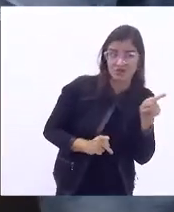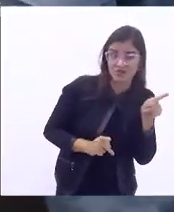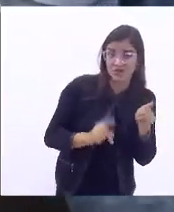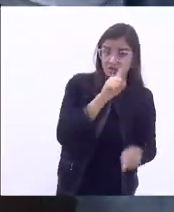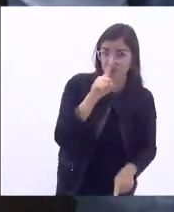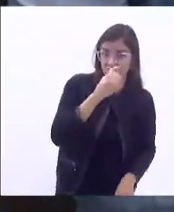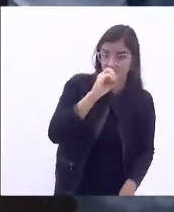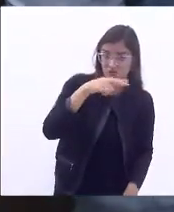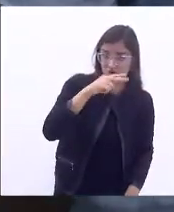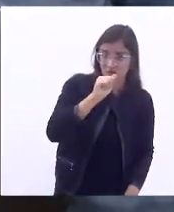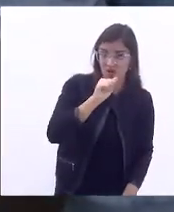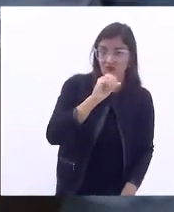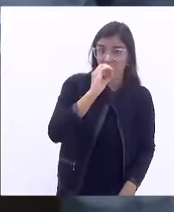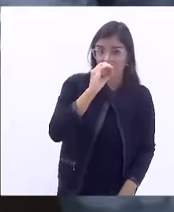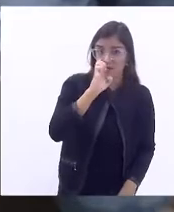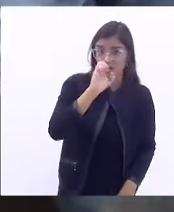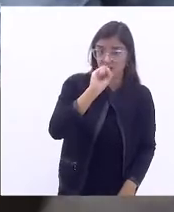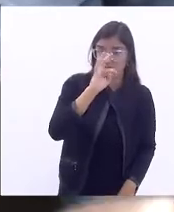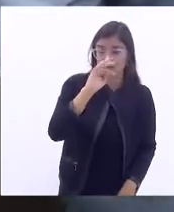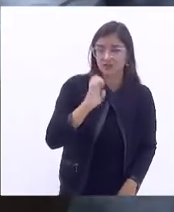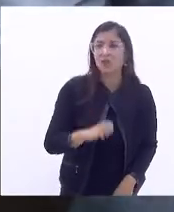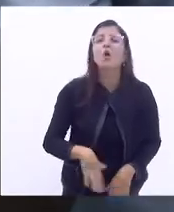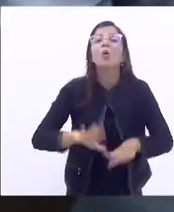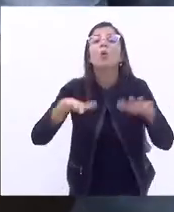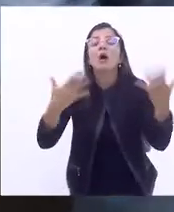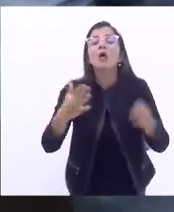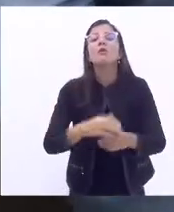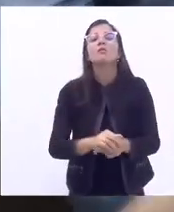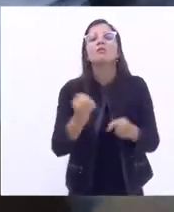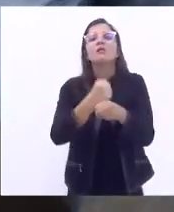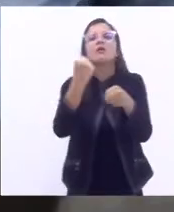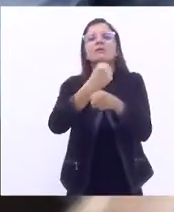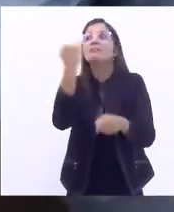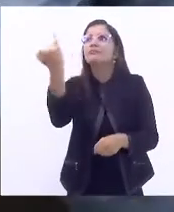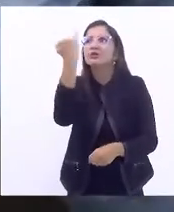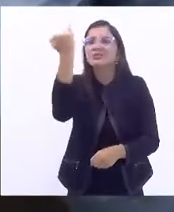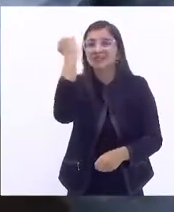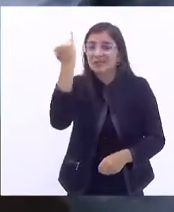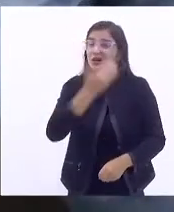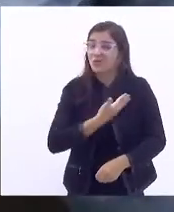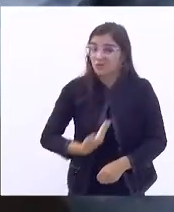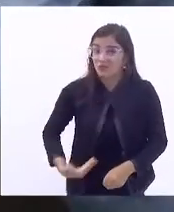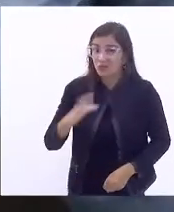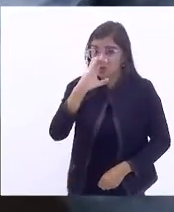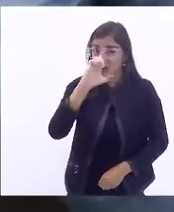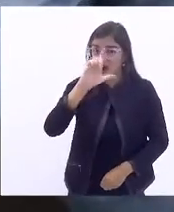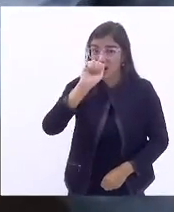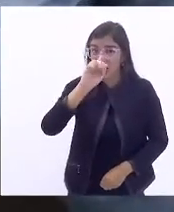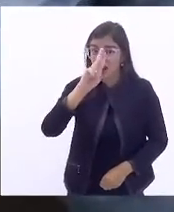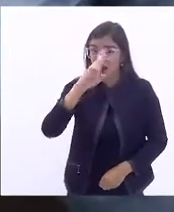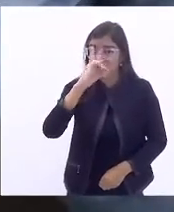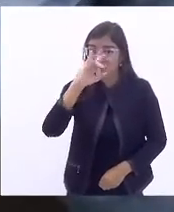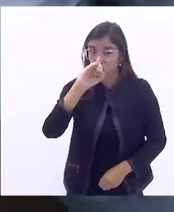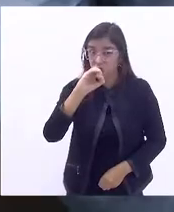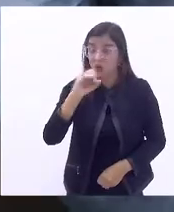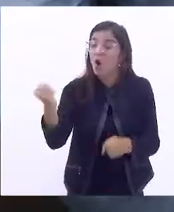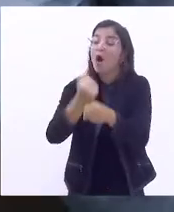essa situação. Me diz qual foi a obra importante que o governador Cláudio Castro fez na minha região da Zona Oeste.